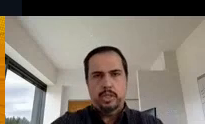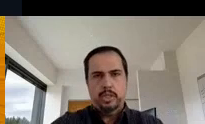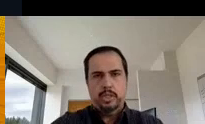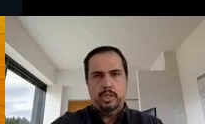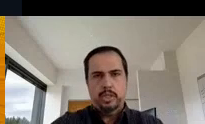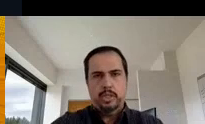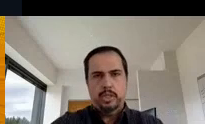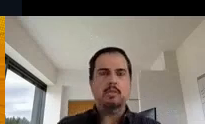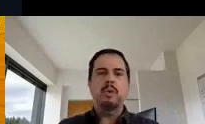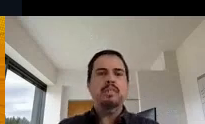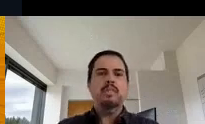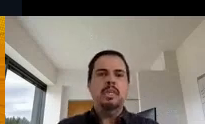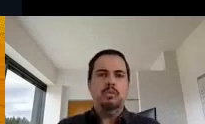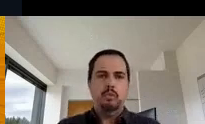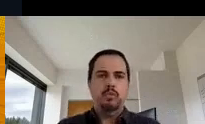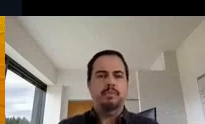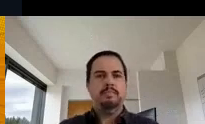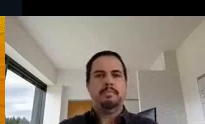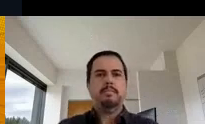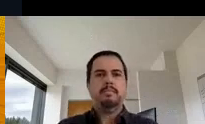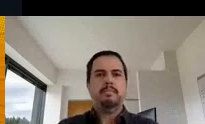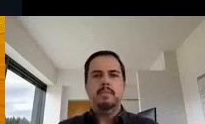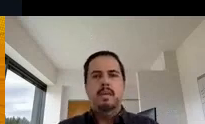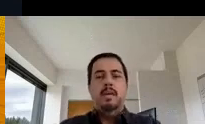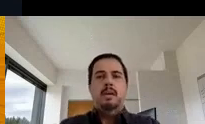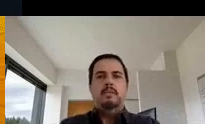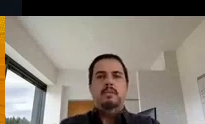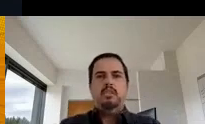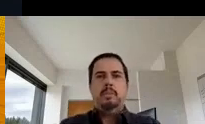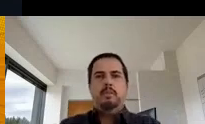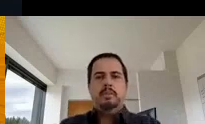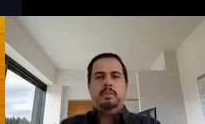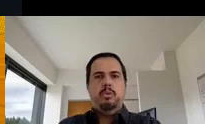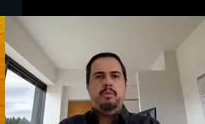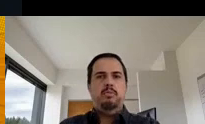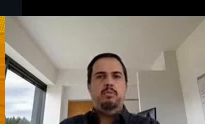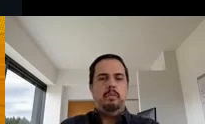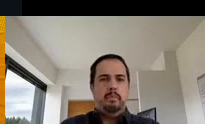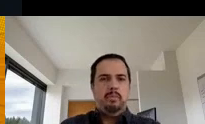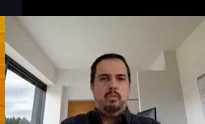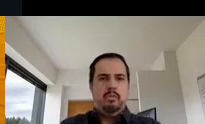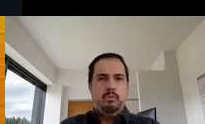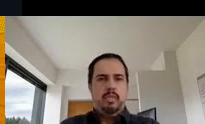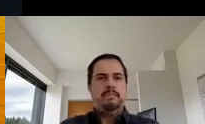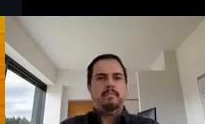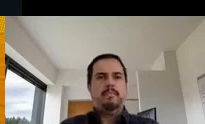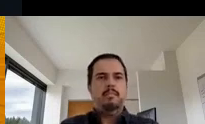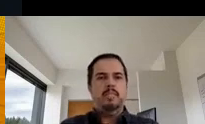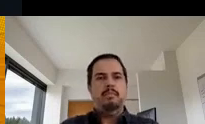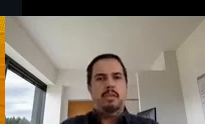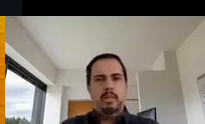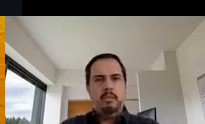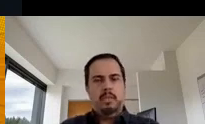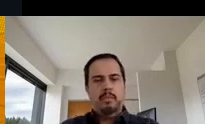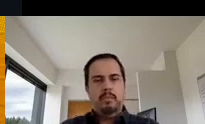usar tecnologia, não é isso só. O que que se espera de uma pessoa inovadora, de uma empresa